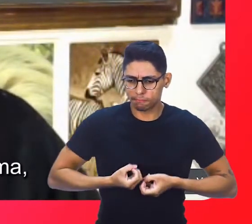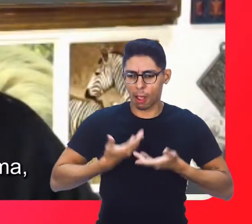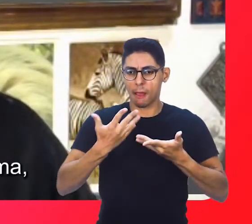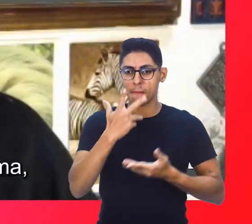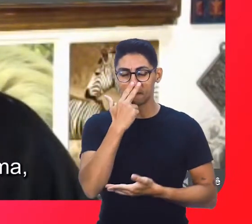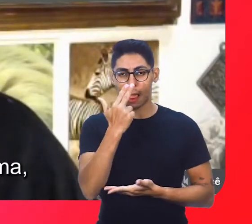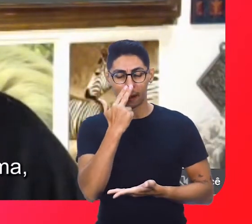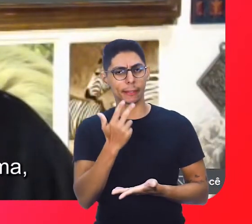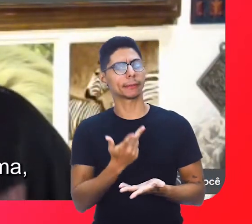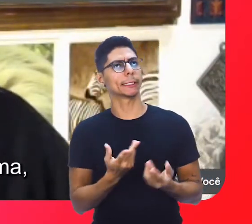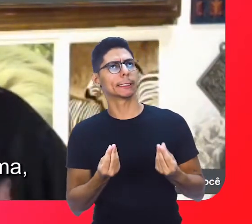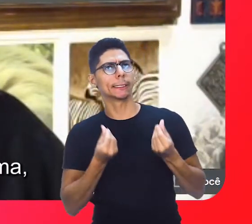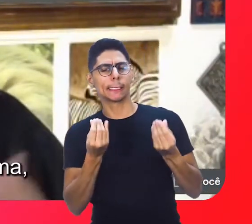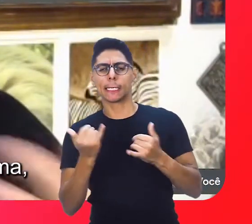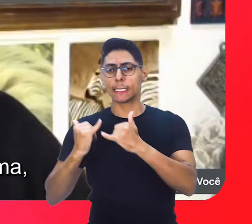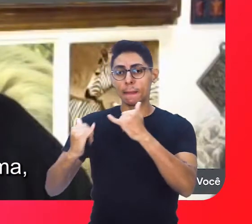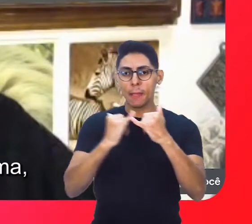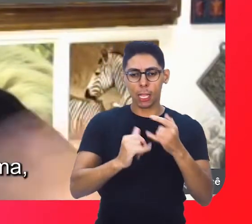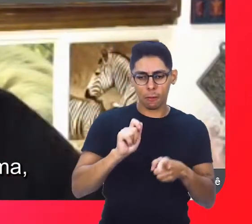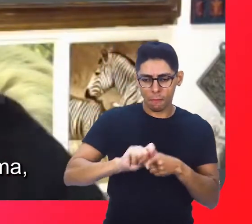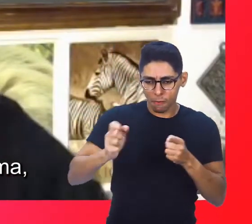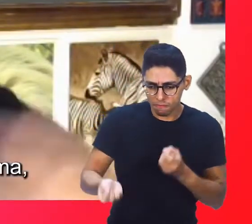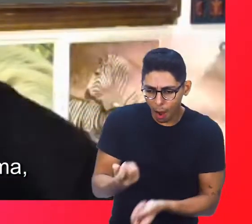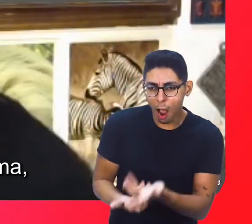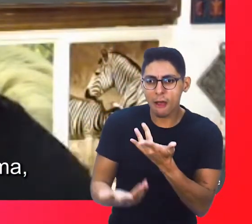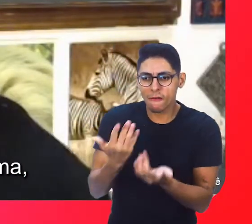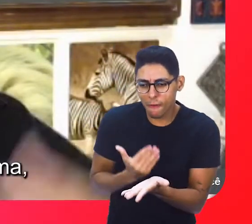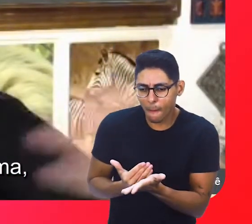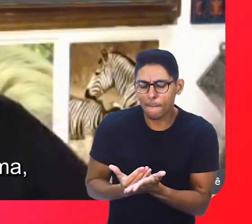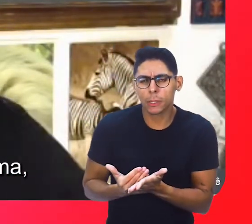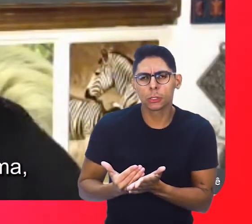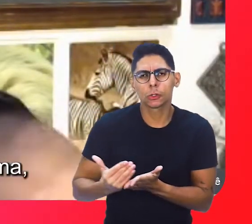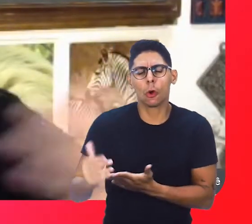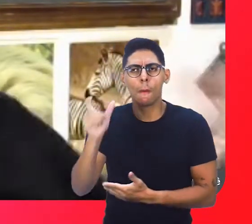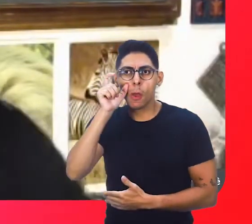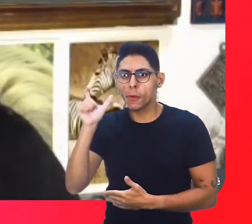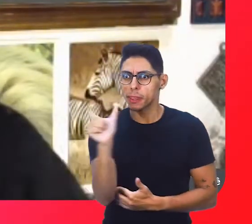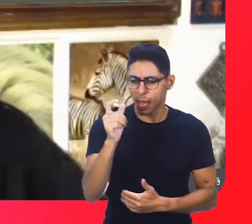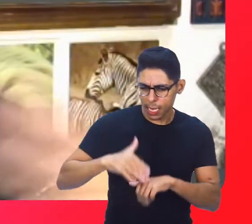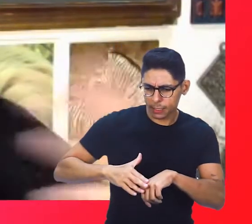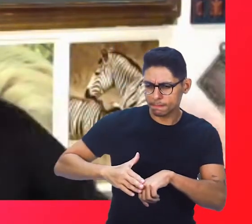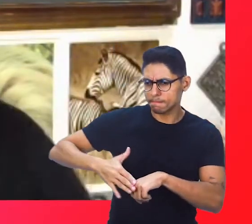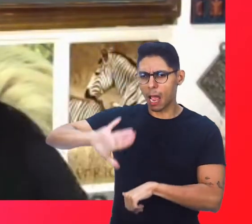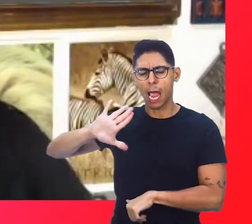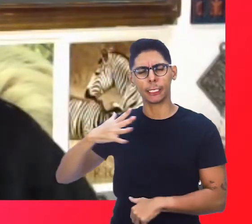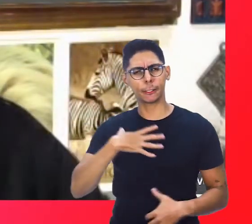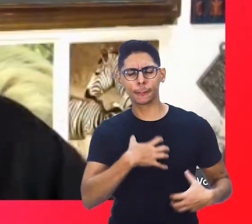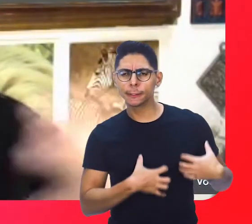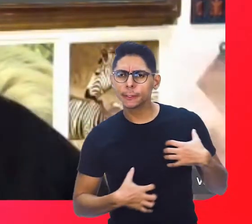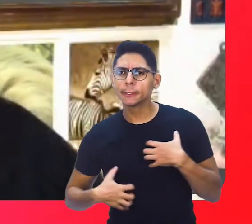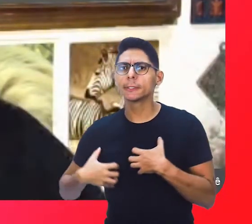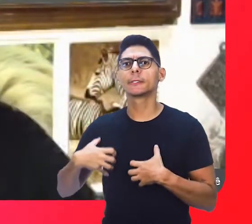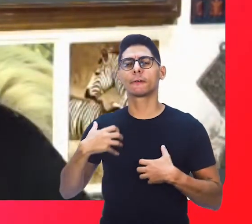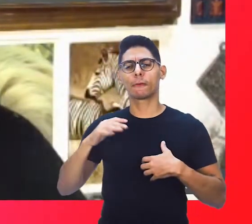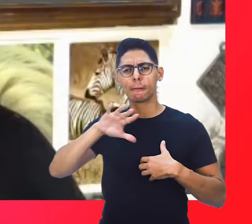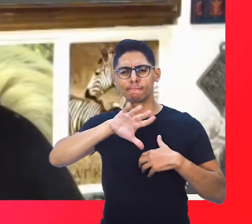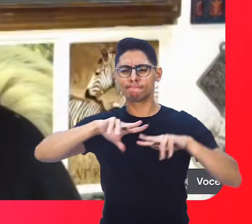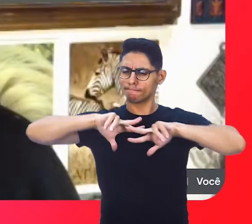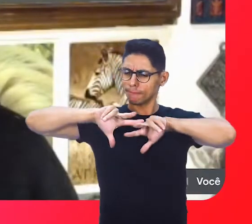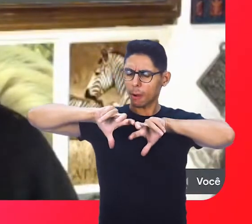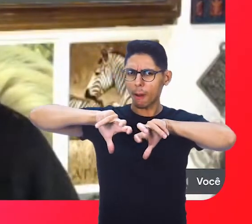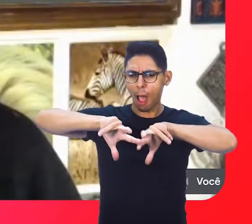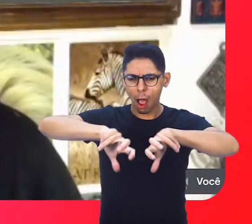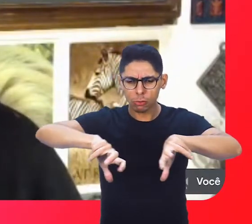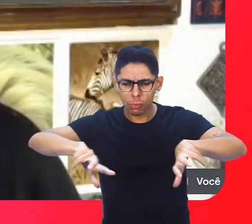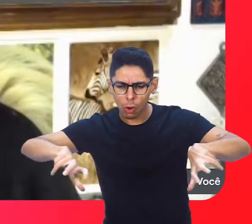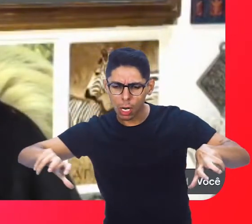um fósforo em mim. E essa chama, ela foi aumentando, né? Ela foi me consumindo. Eu fui me abrindo para as deficiências em geral,